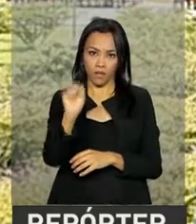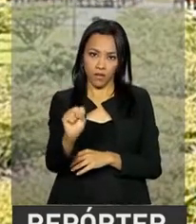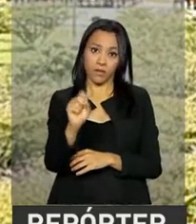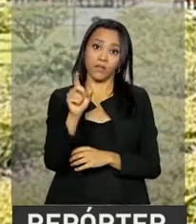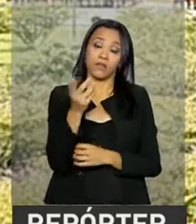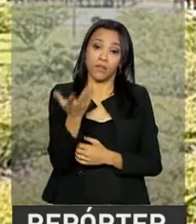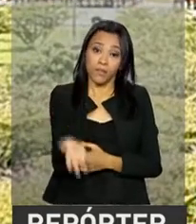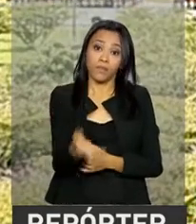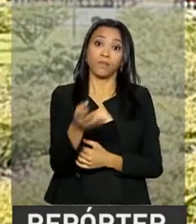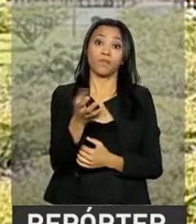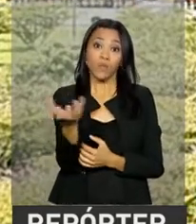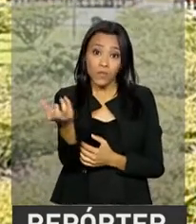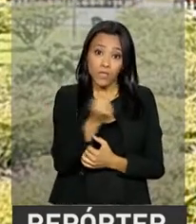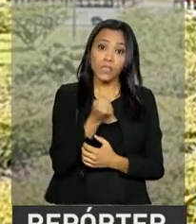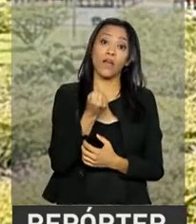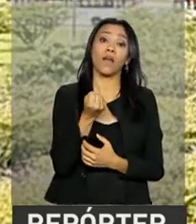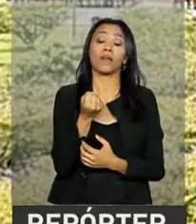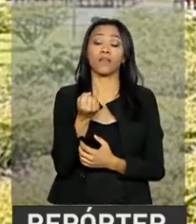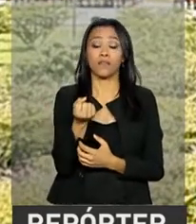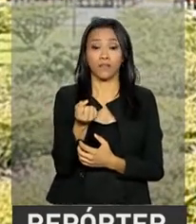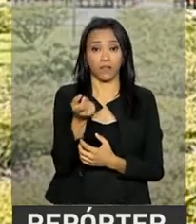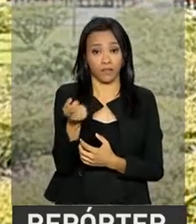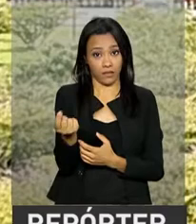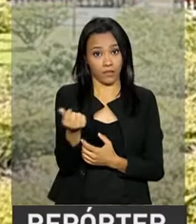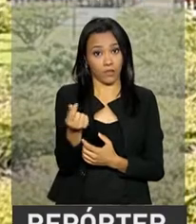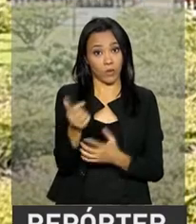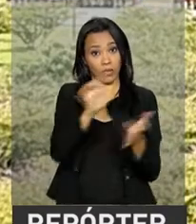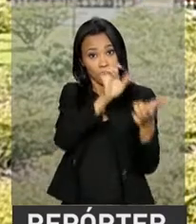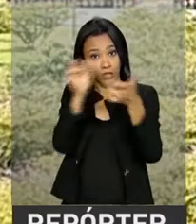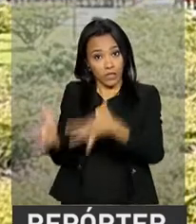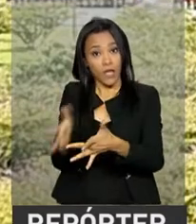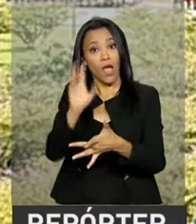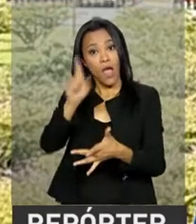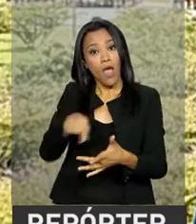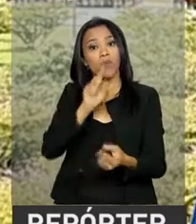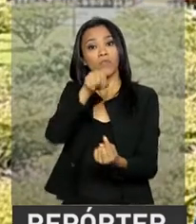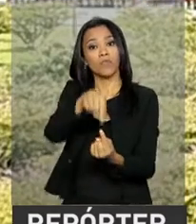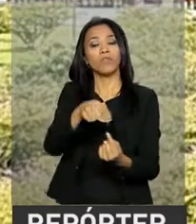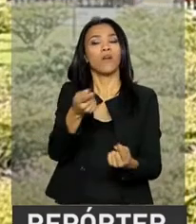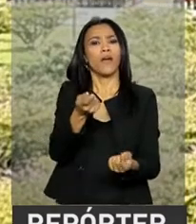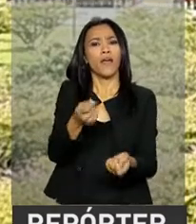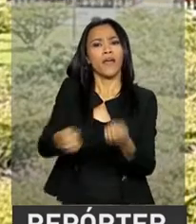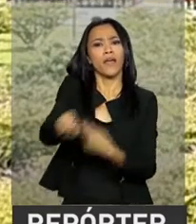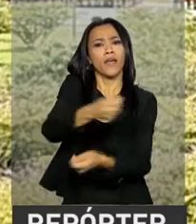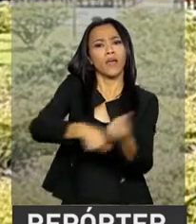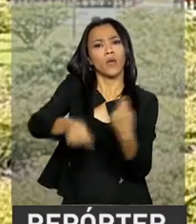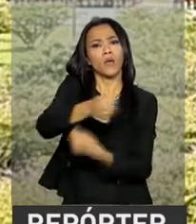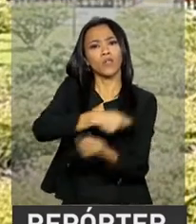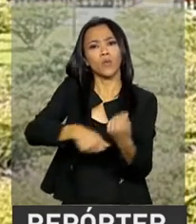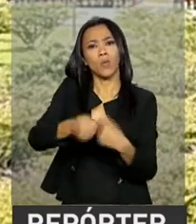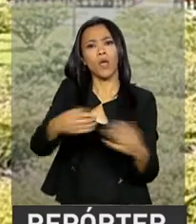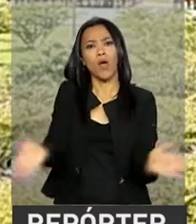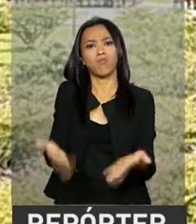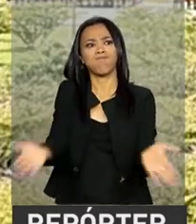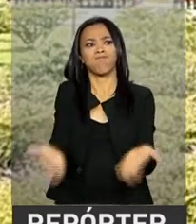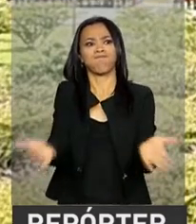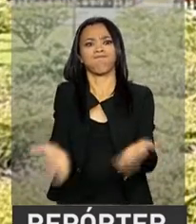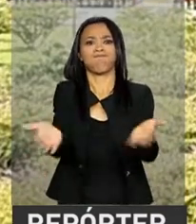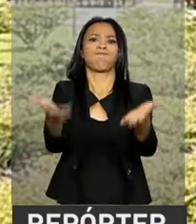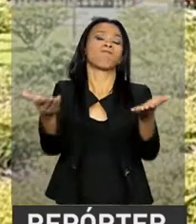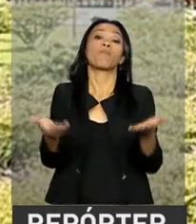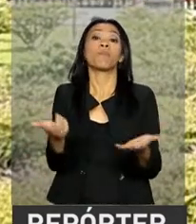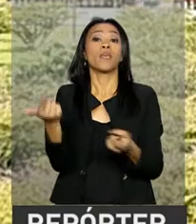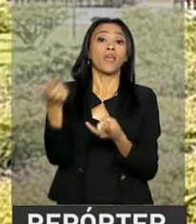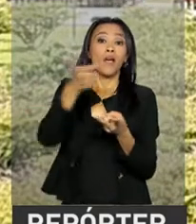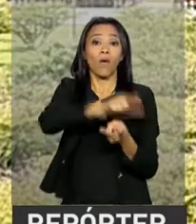contas é dos saques das contas inativas e para estimular a economia e essa outra medida é para não